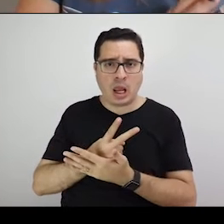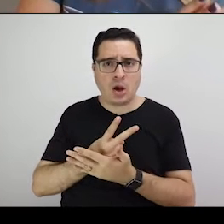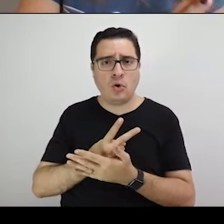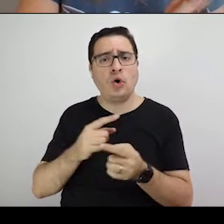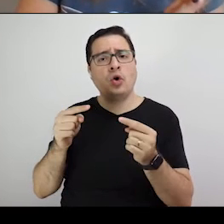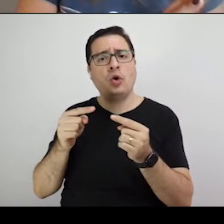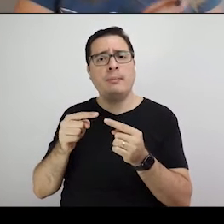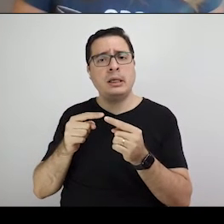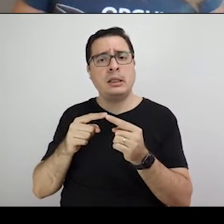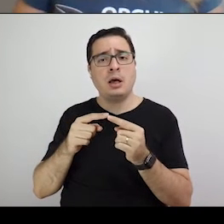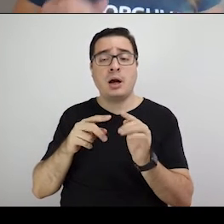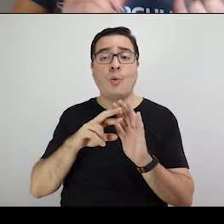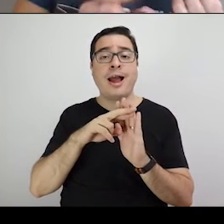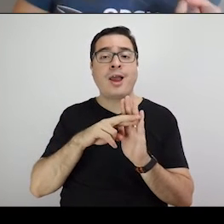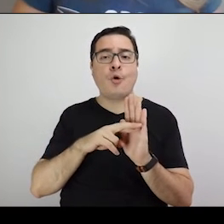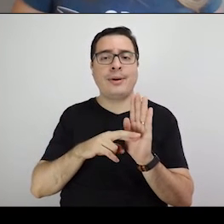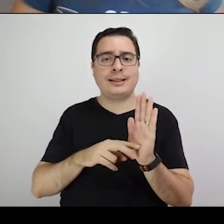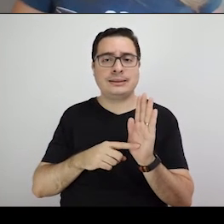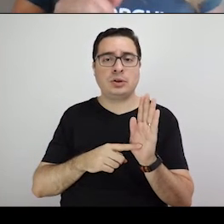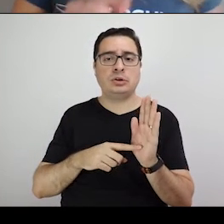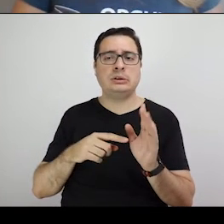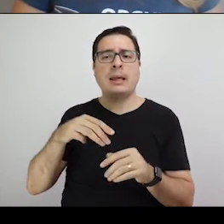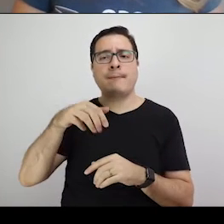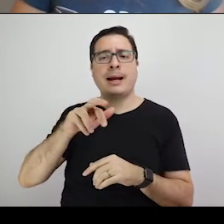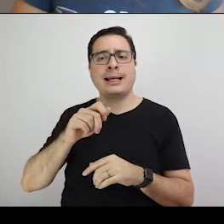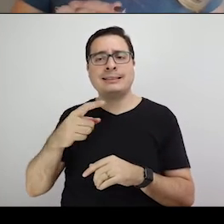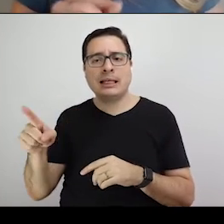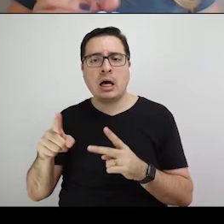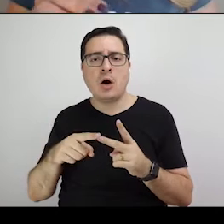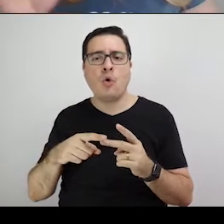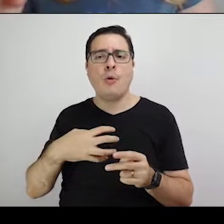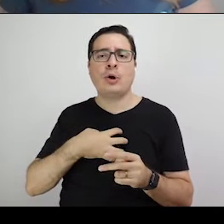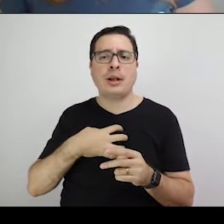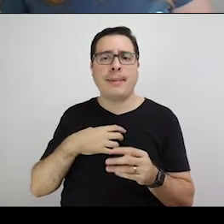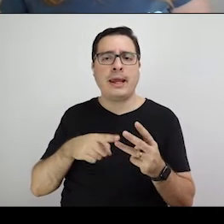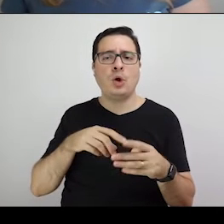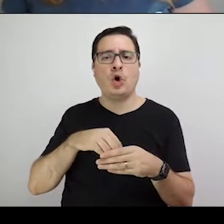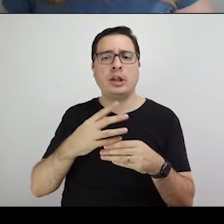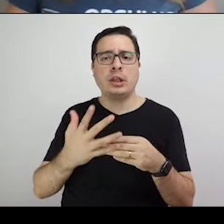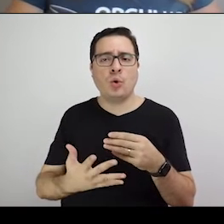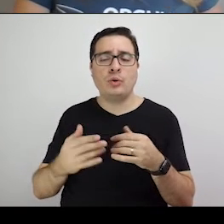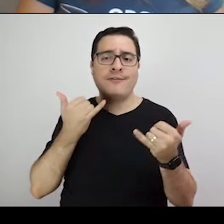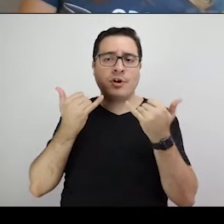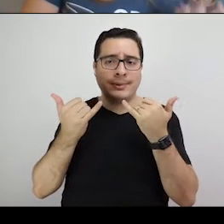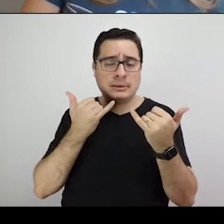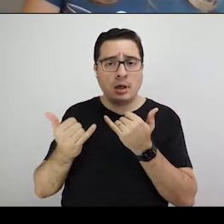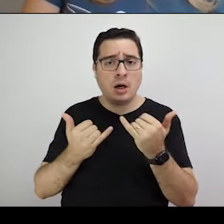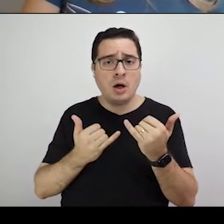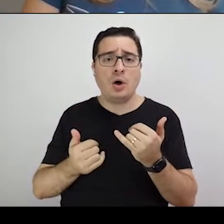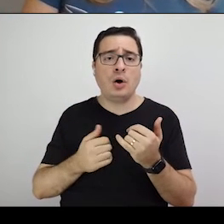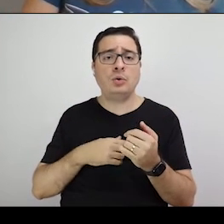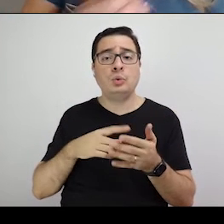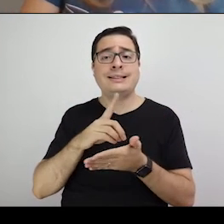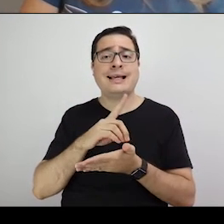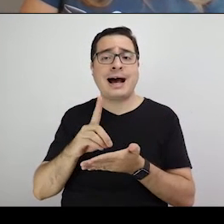relacionadas às recomendações de marcações, comportamento, conteúdo e informação, o